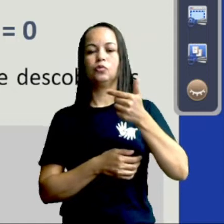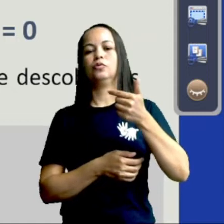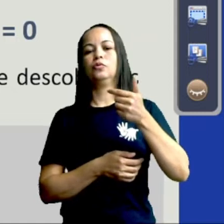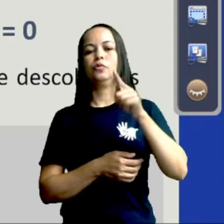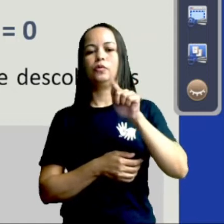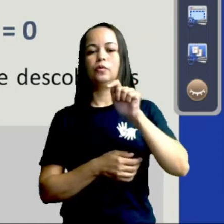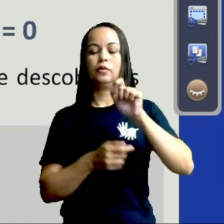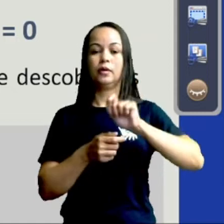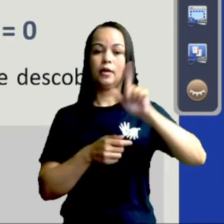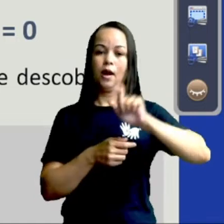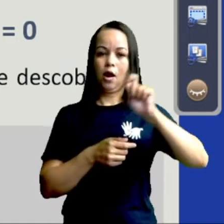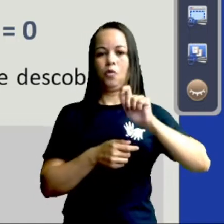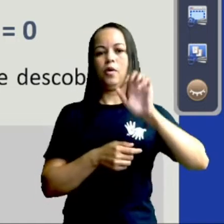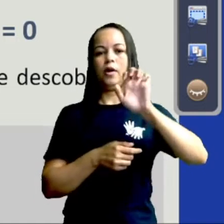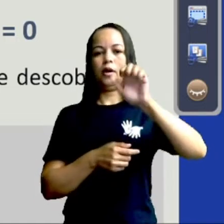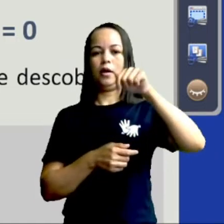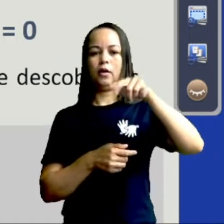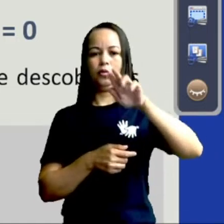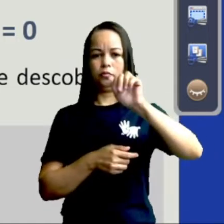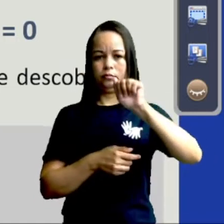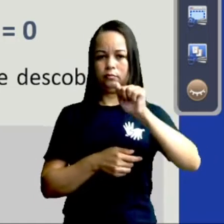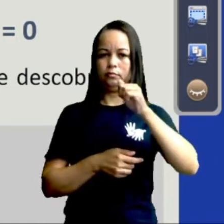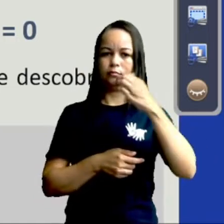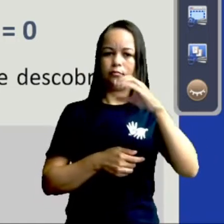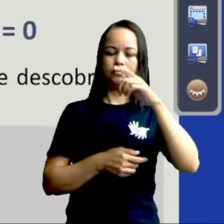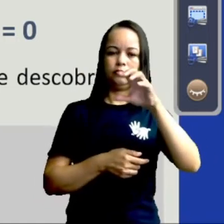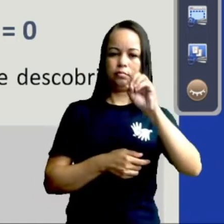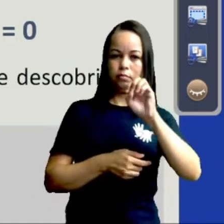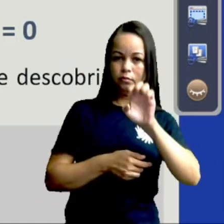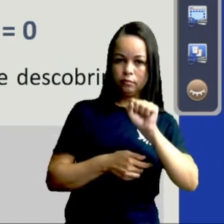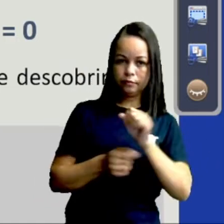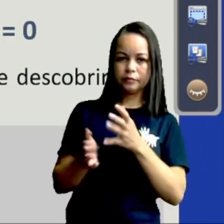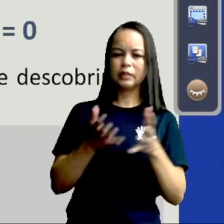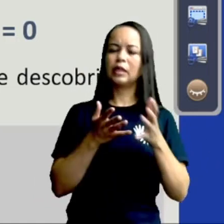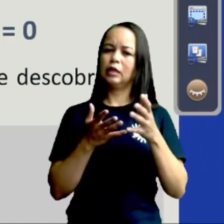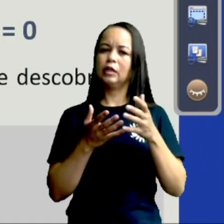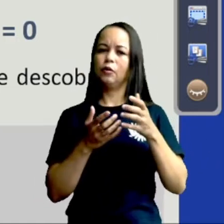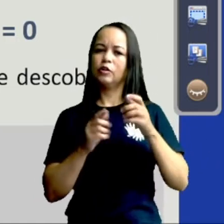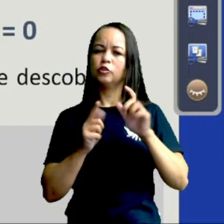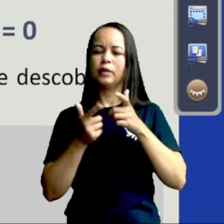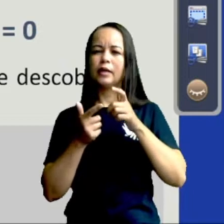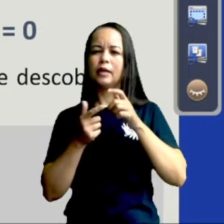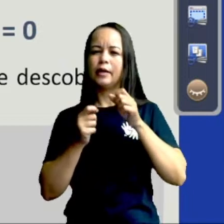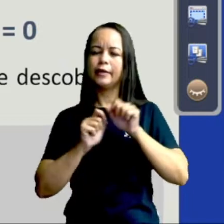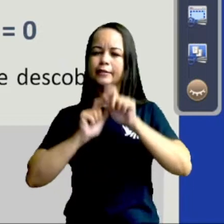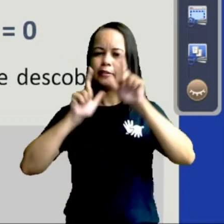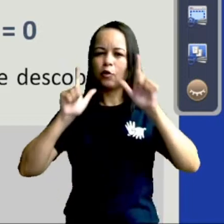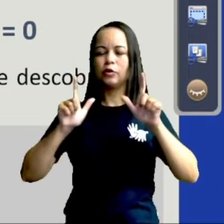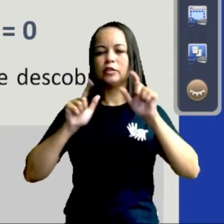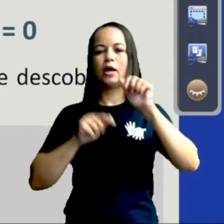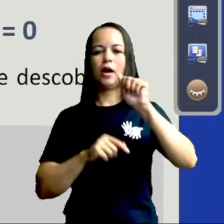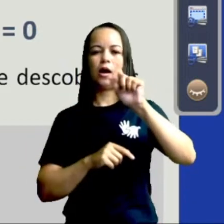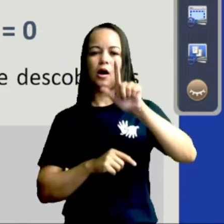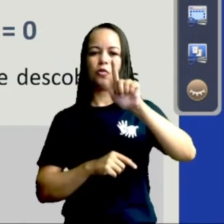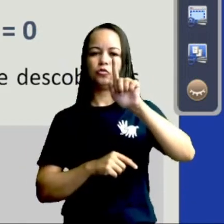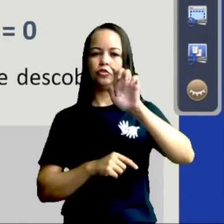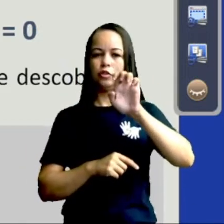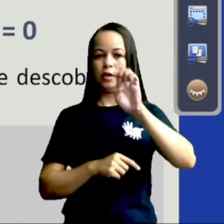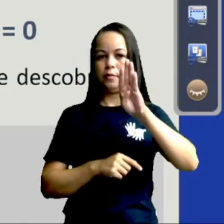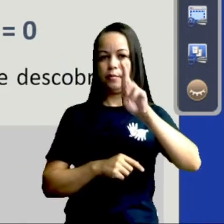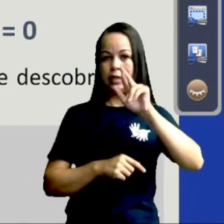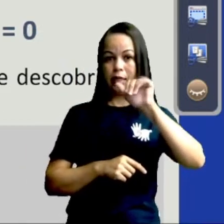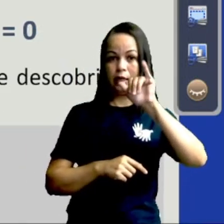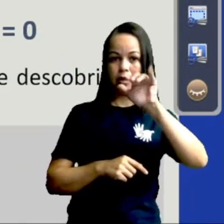segundo grau. Mas a diferença, o que é uma expressão algébrica, aí já deve ser conhecido sim. Então, expressões algébricas,